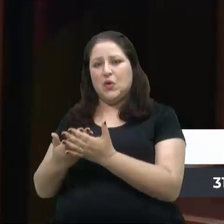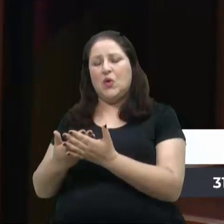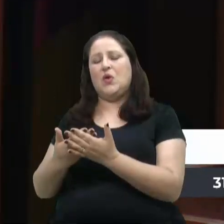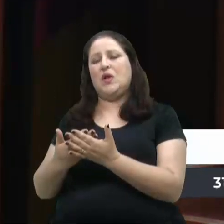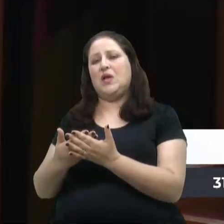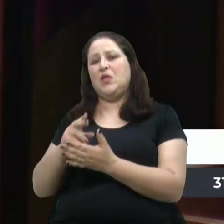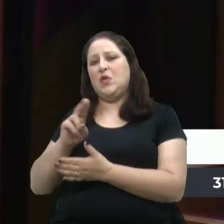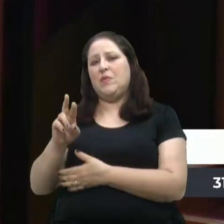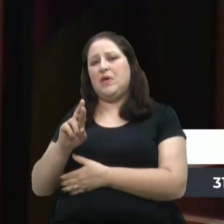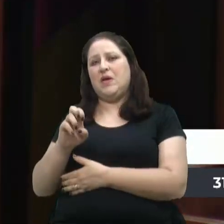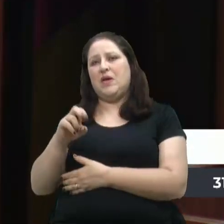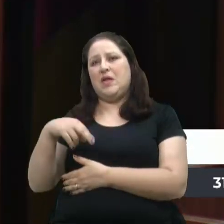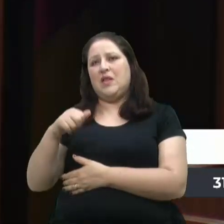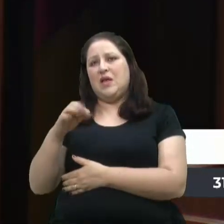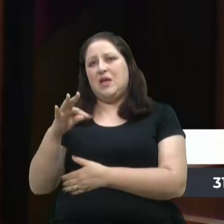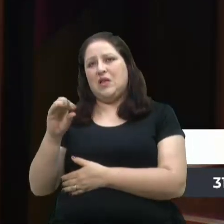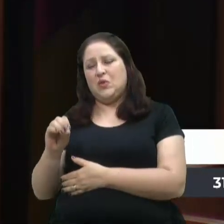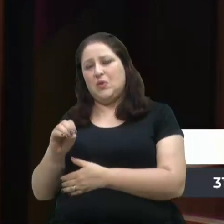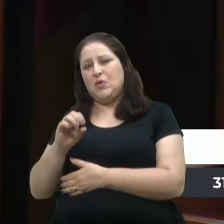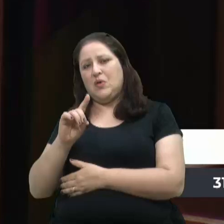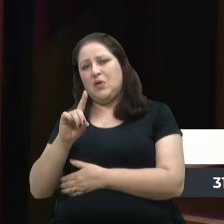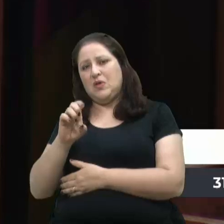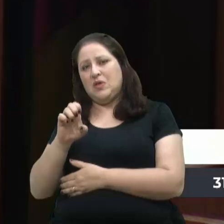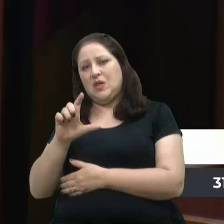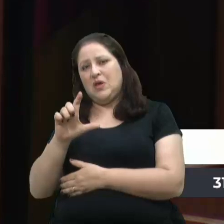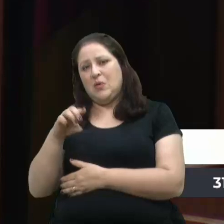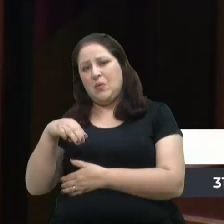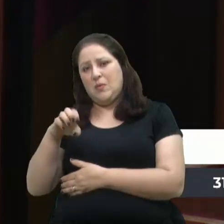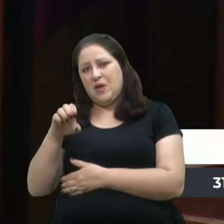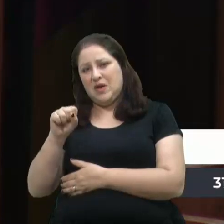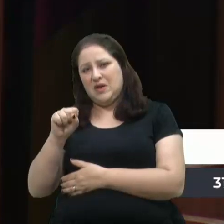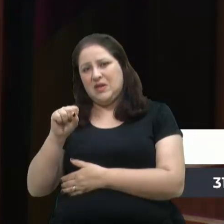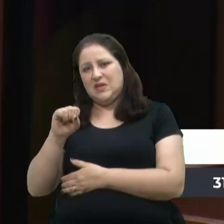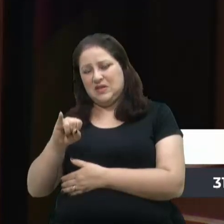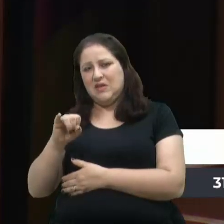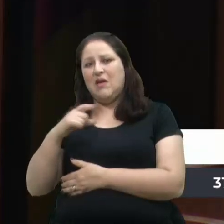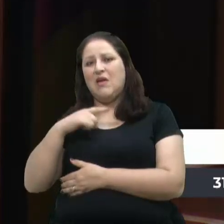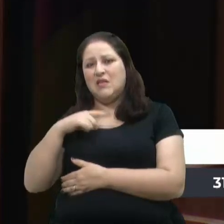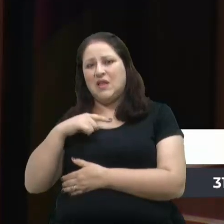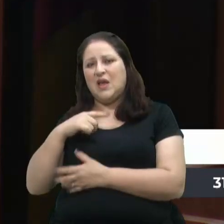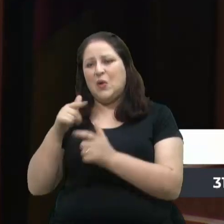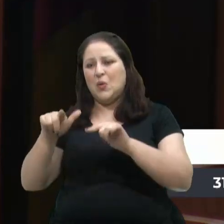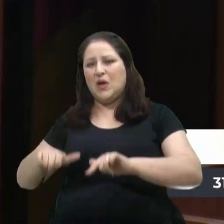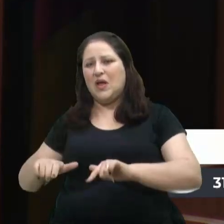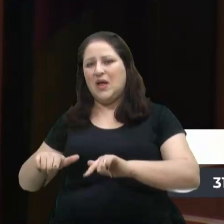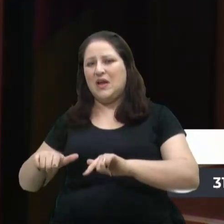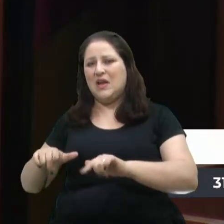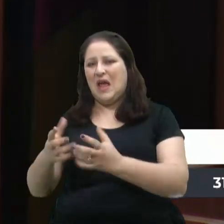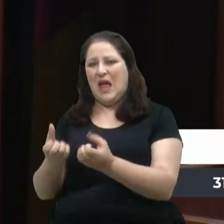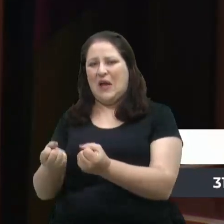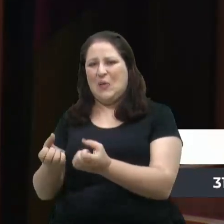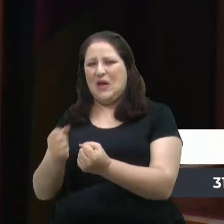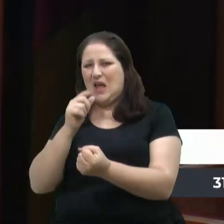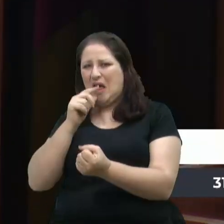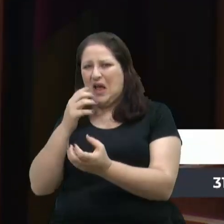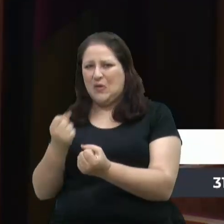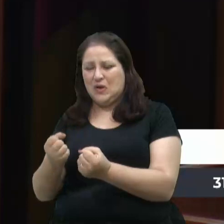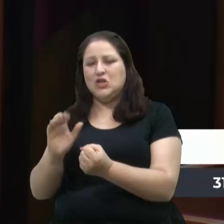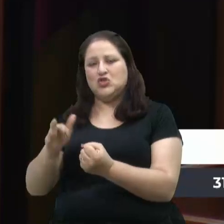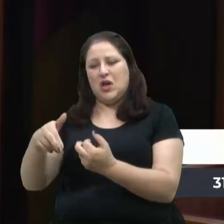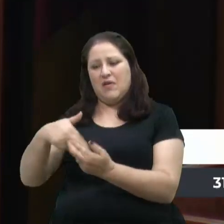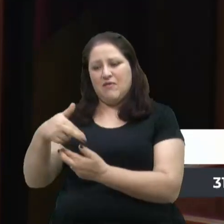fica num banhado né ali foi feito uma reforma mas daqui cinco anos vai ter o mesmo problema de ter que